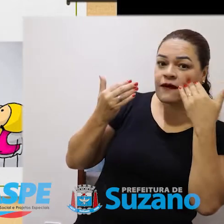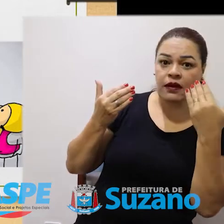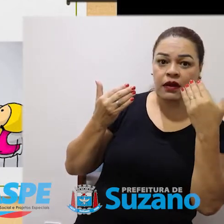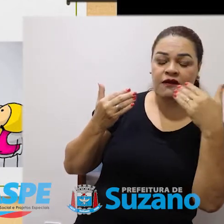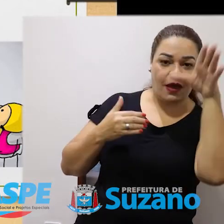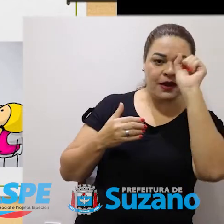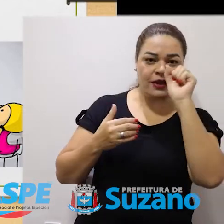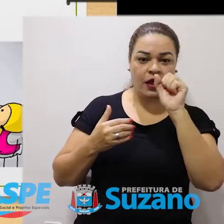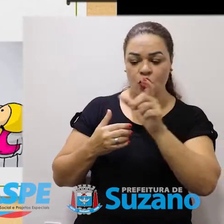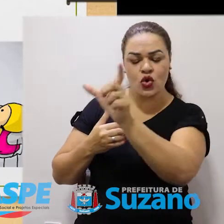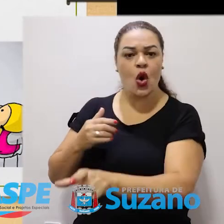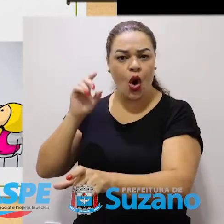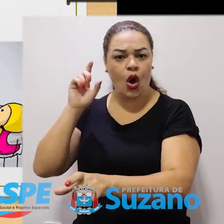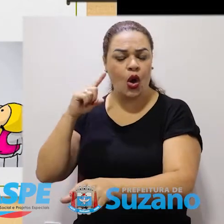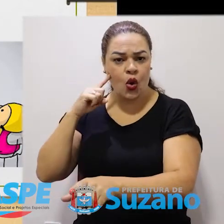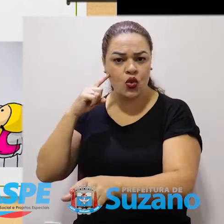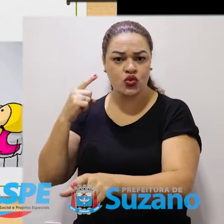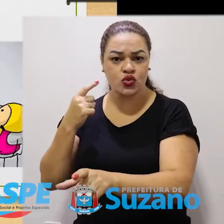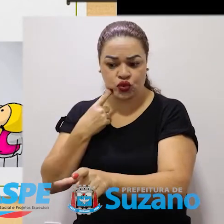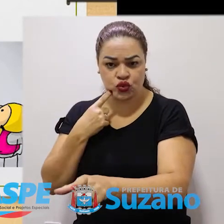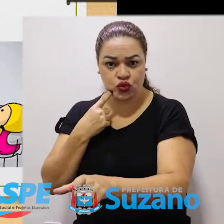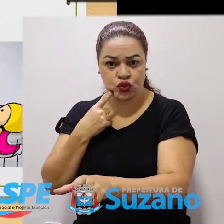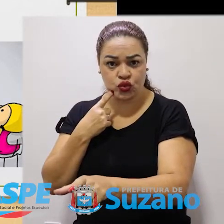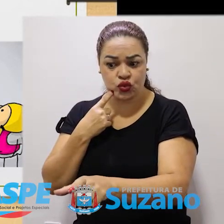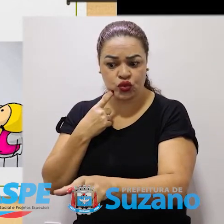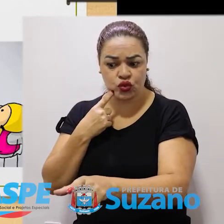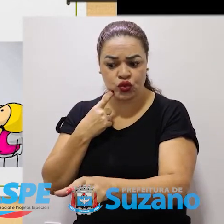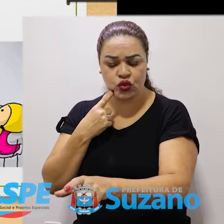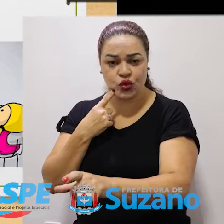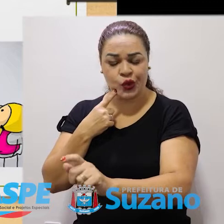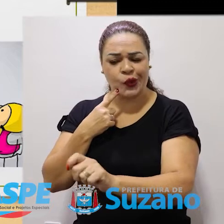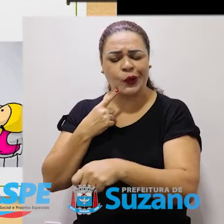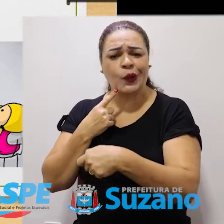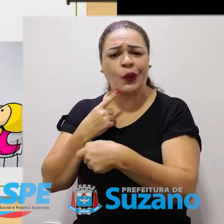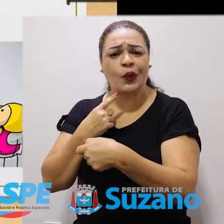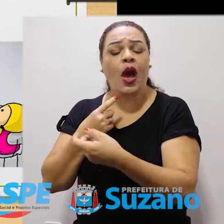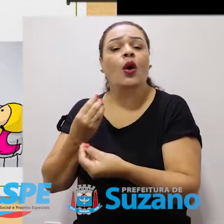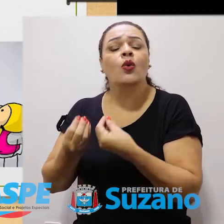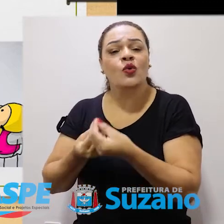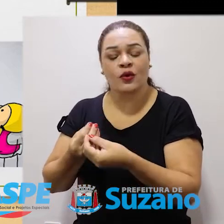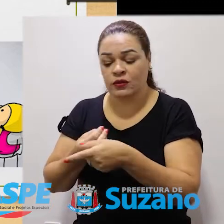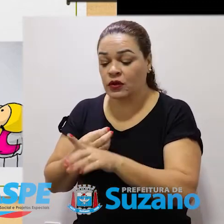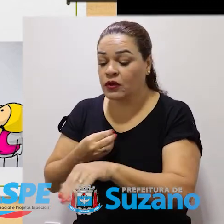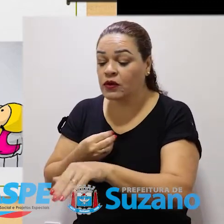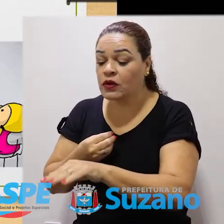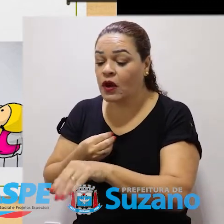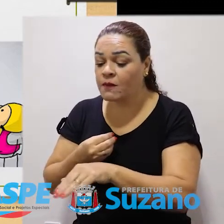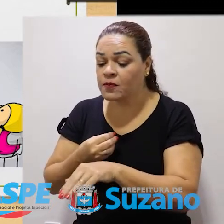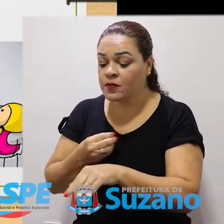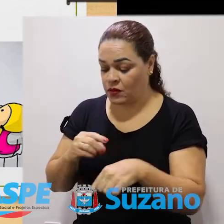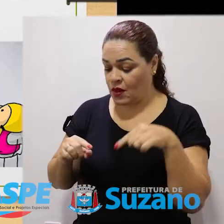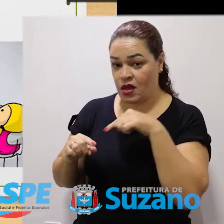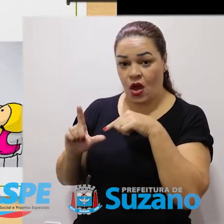Para a criança surda, porque a gente geralmente faz isso em língua portuguesa, né? Você chega para ela e fala assim,